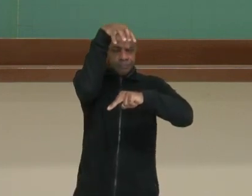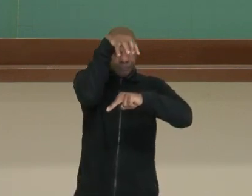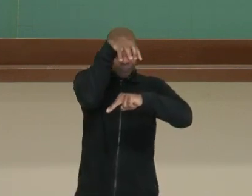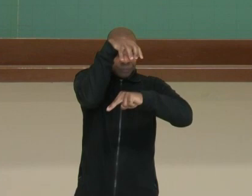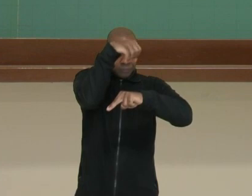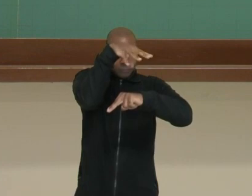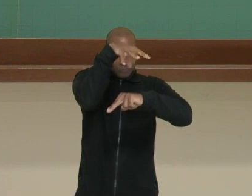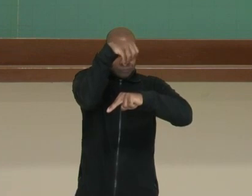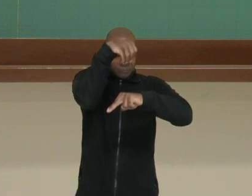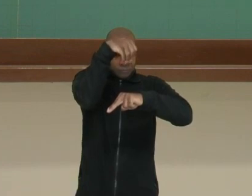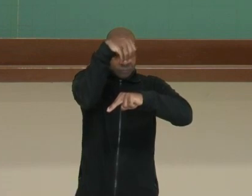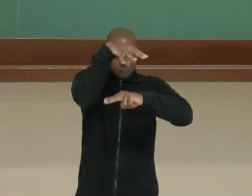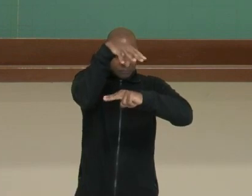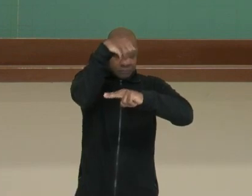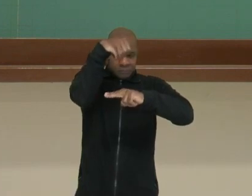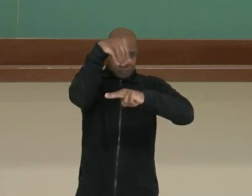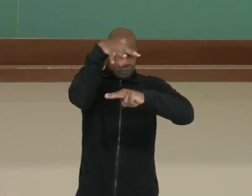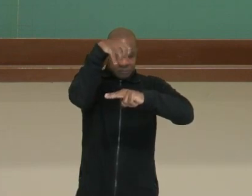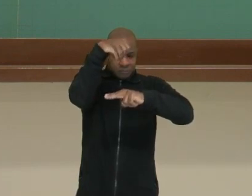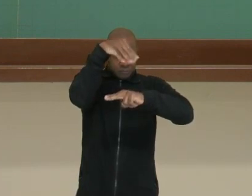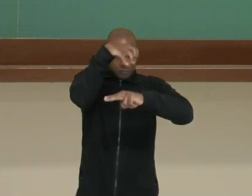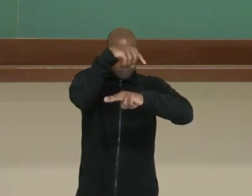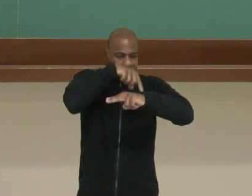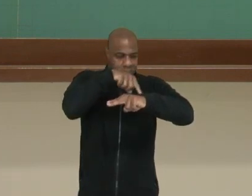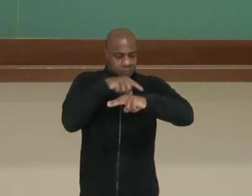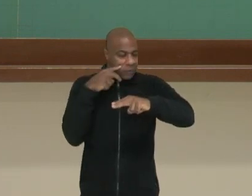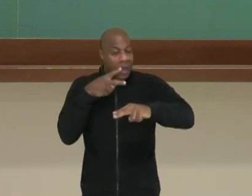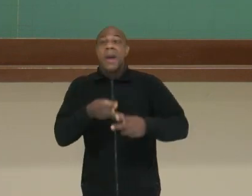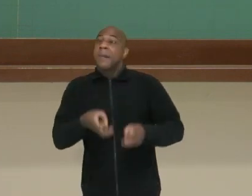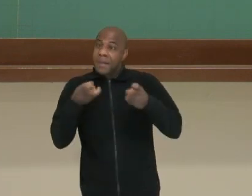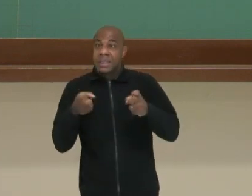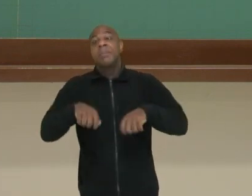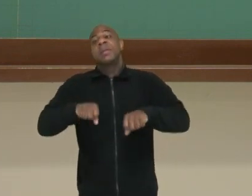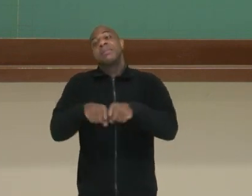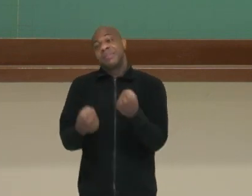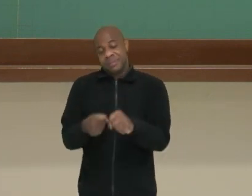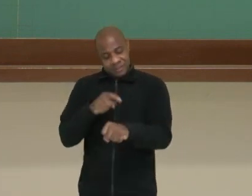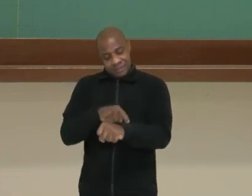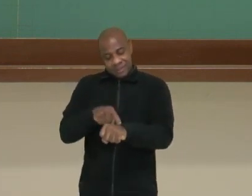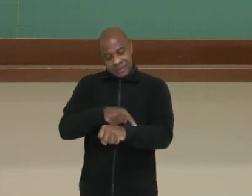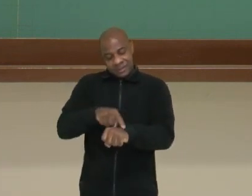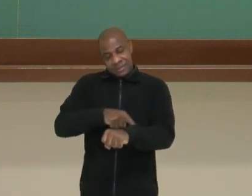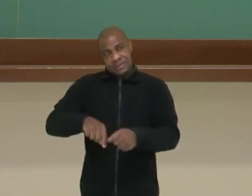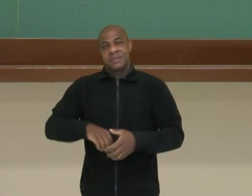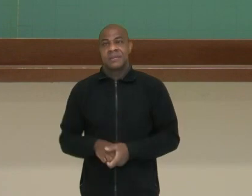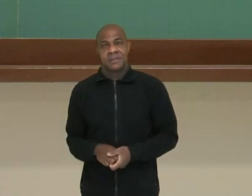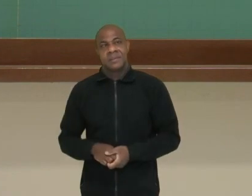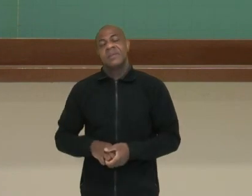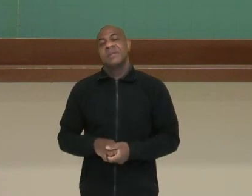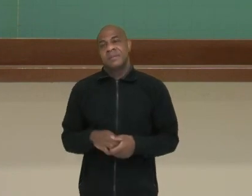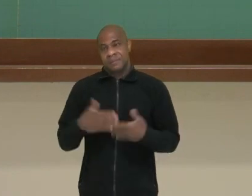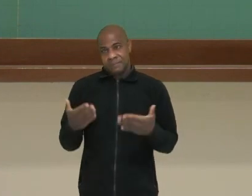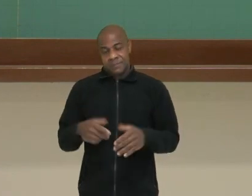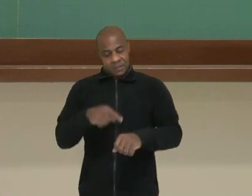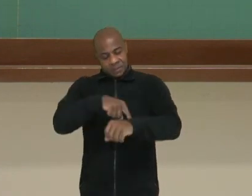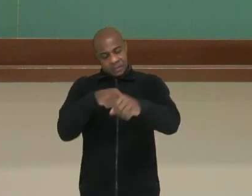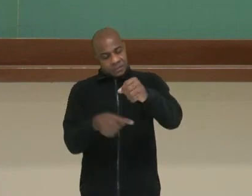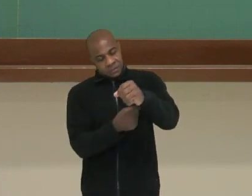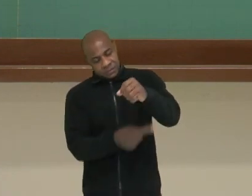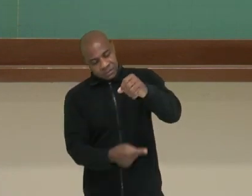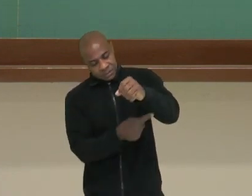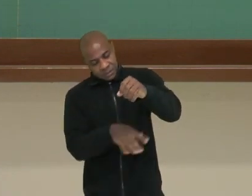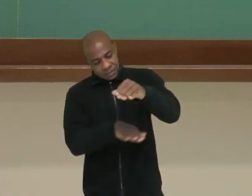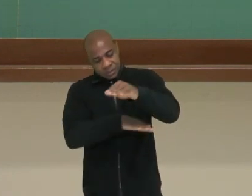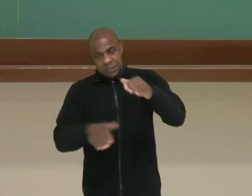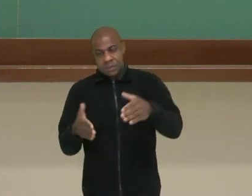atravessar a carne, os fluidos da minha mão. Agora, onde tem osso, ela não atravessa. Então, ela consegue atravessar e embaixo tem um